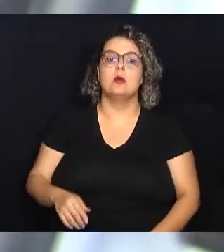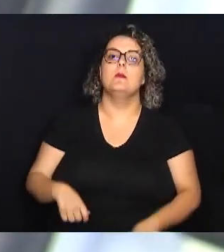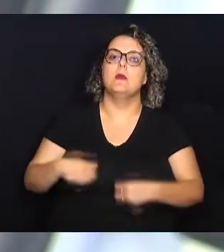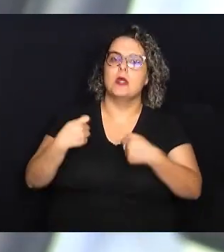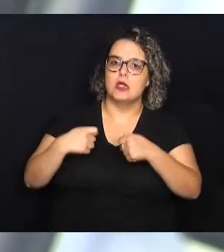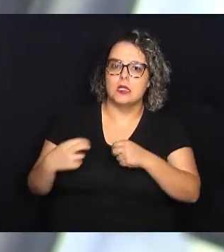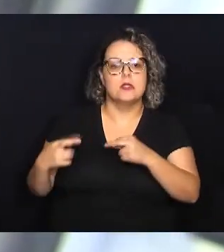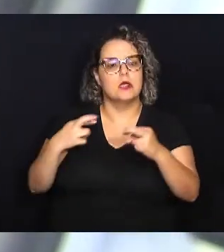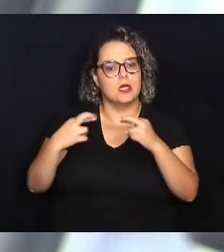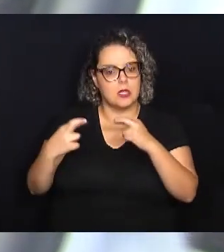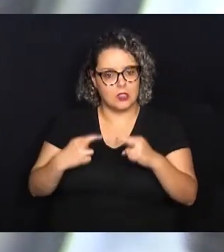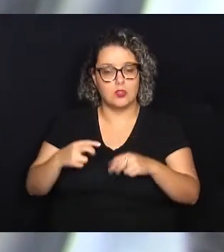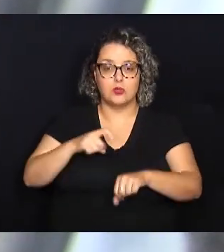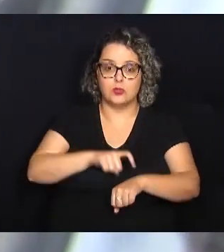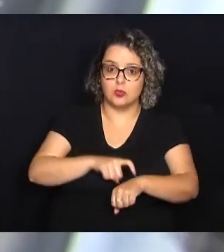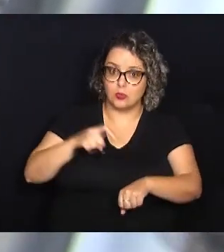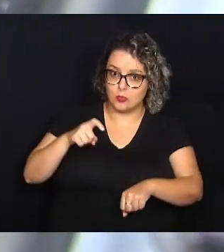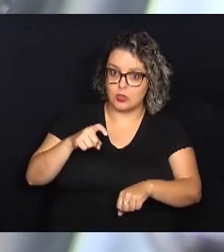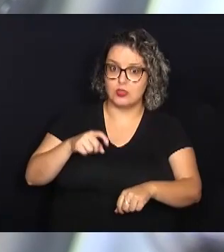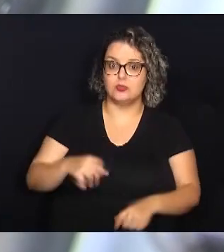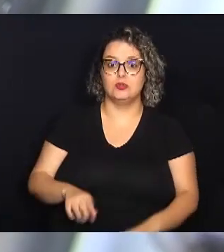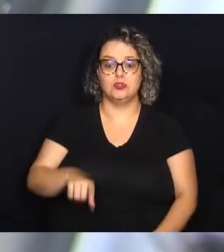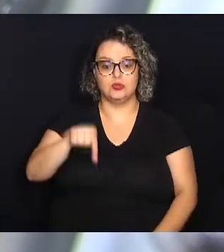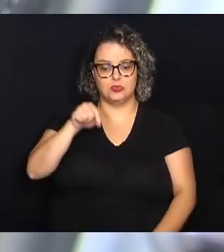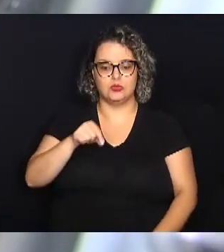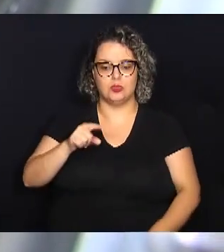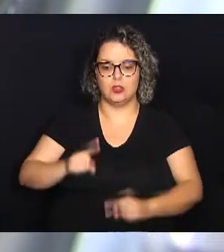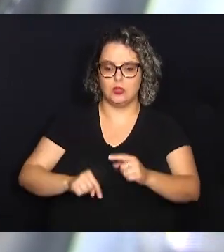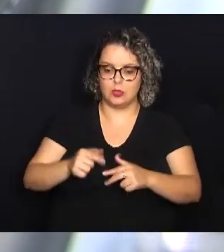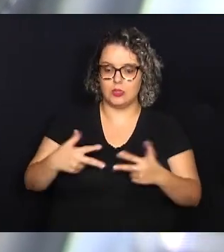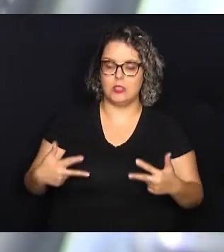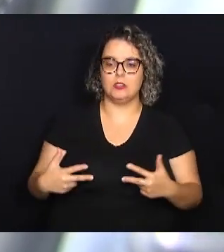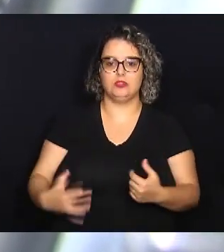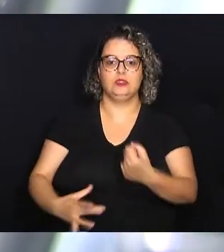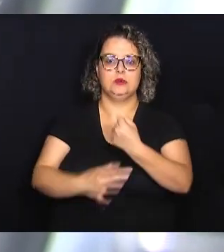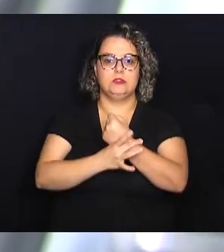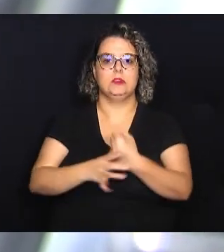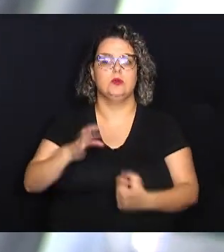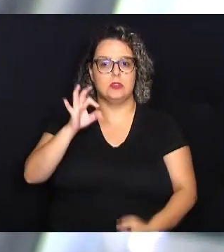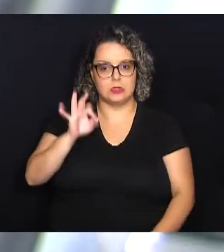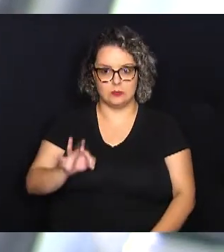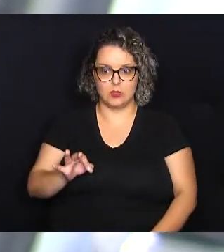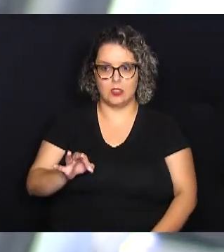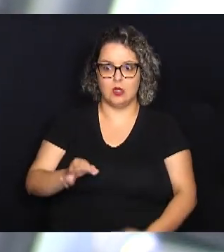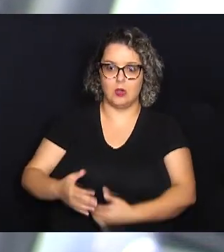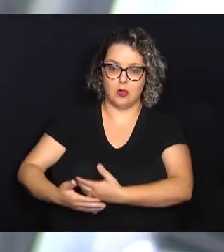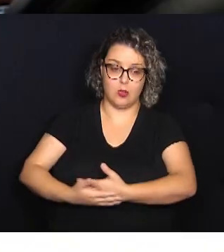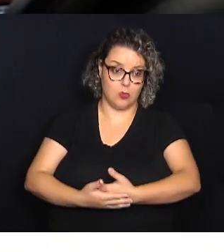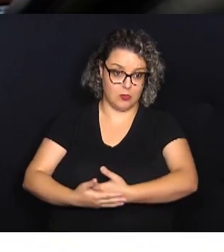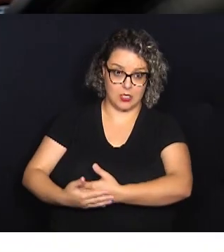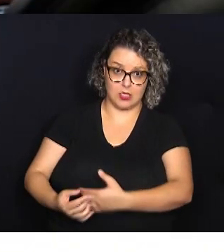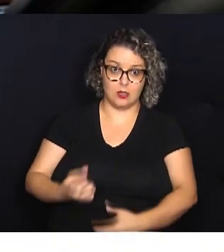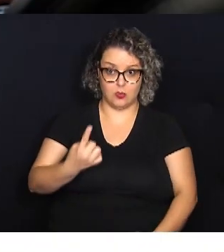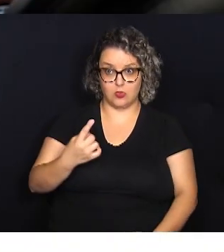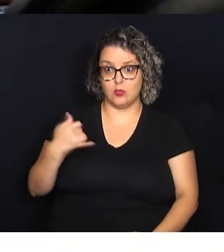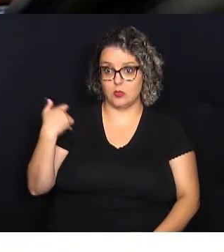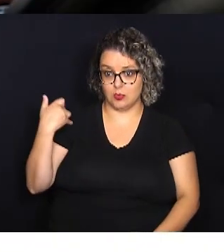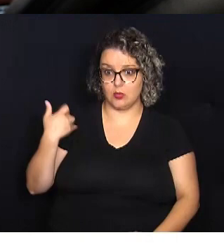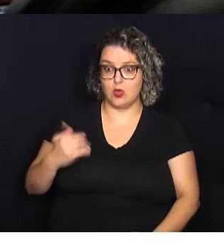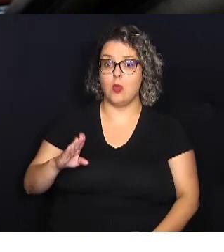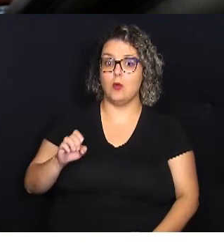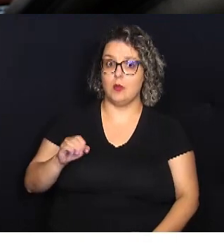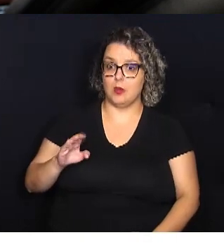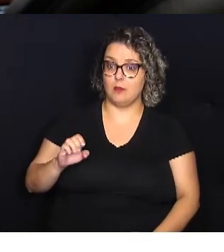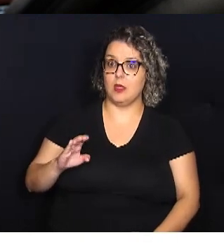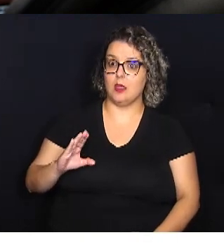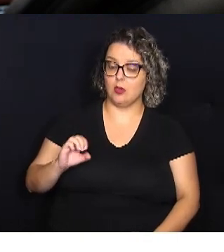criança devem ser levados em conta na hora de escolher o dispositivo de segurança adequado bebês de até 1 ano